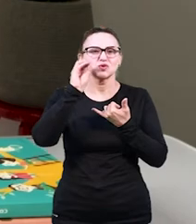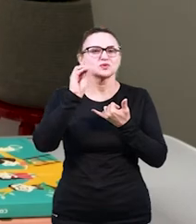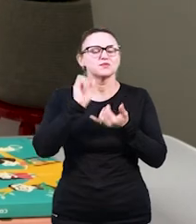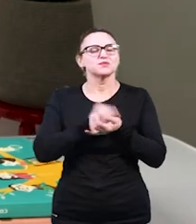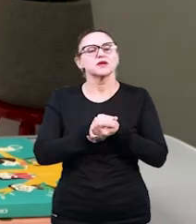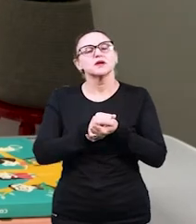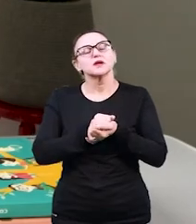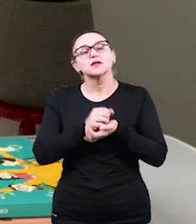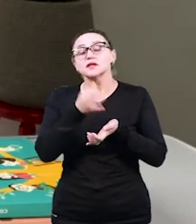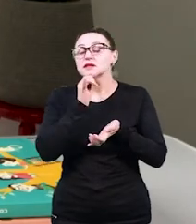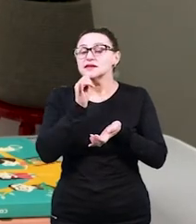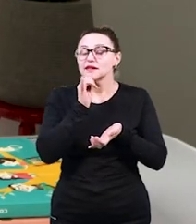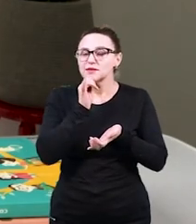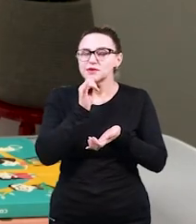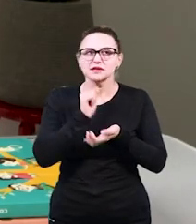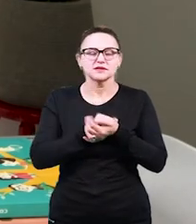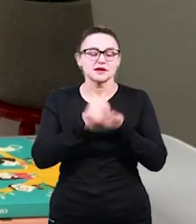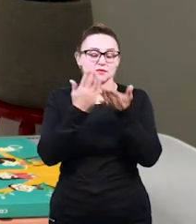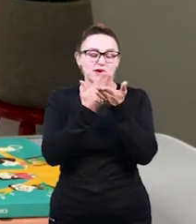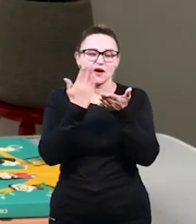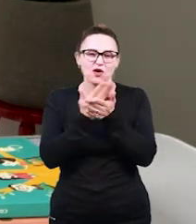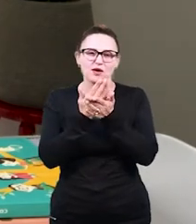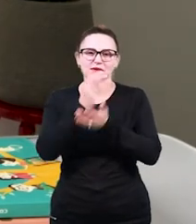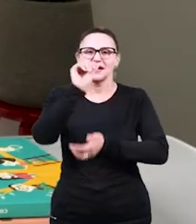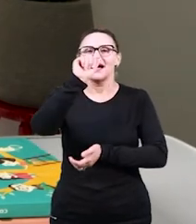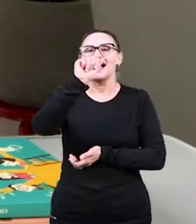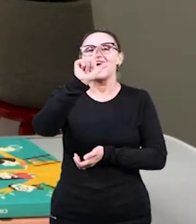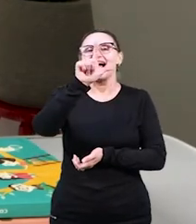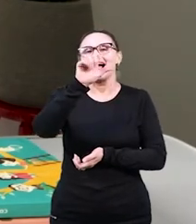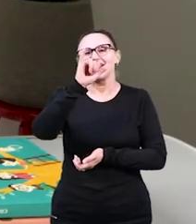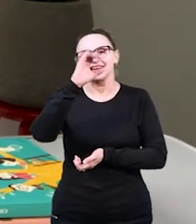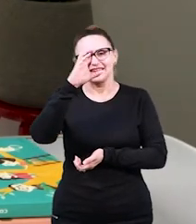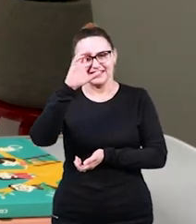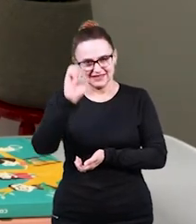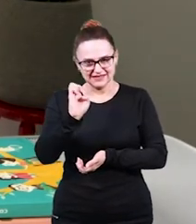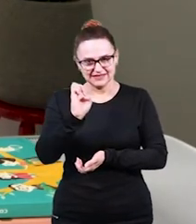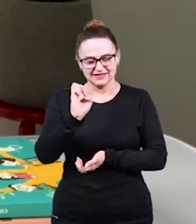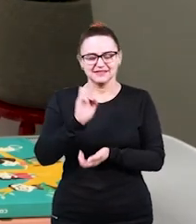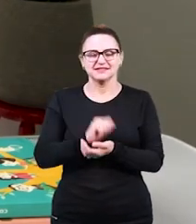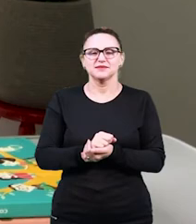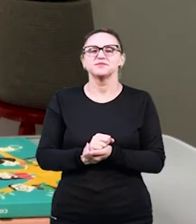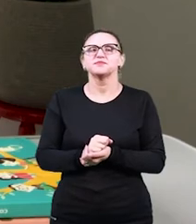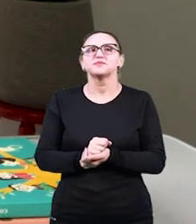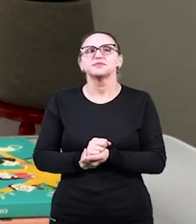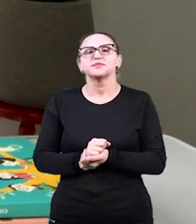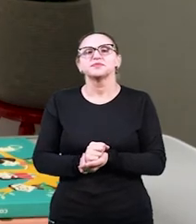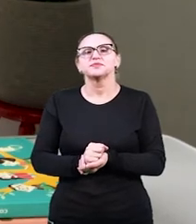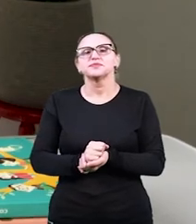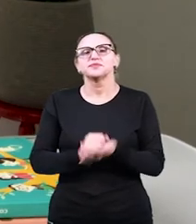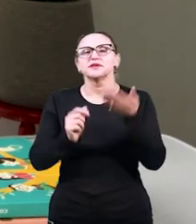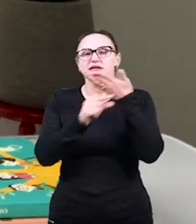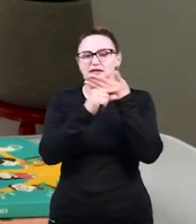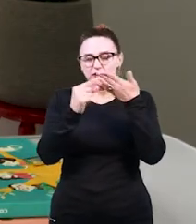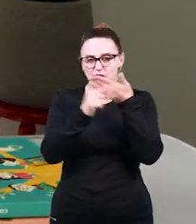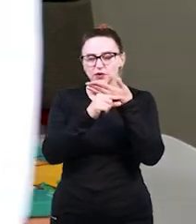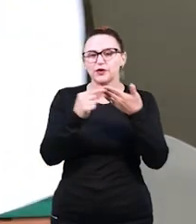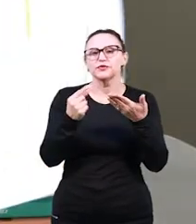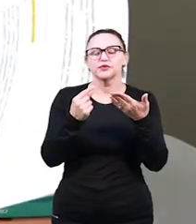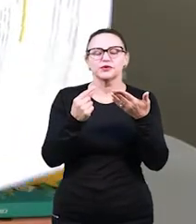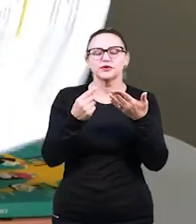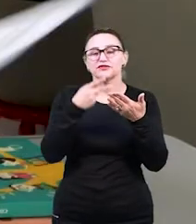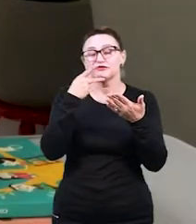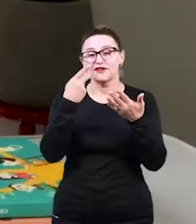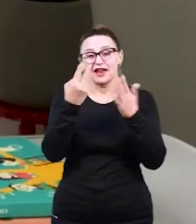como exemplo, o conto Alice no País das Maravilhas, do Lewis Carroll. Então, nesse texto, a gente vai